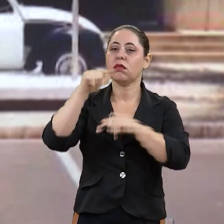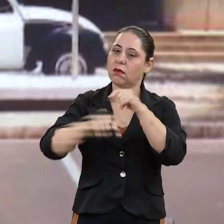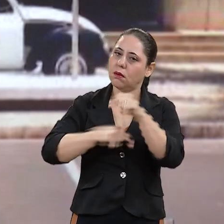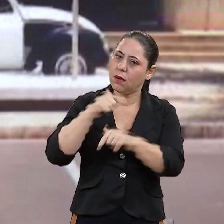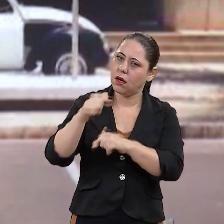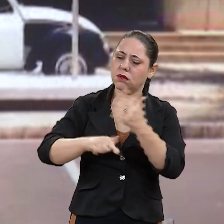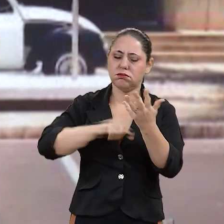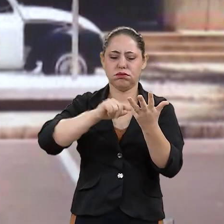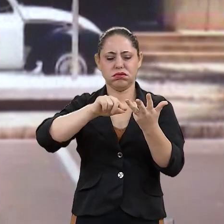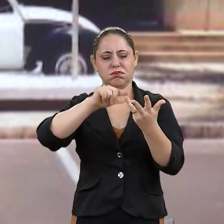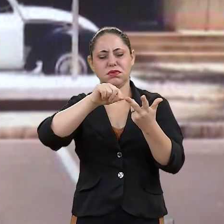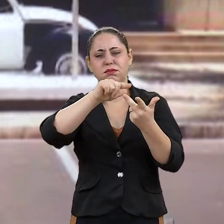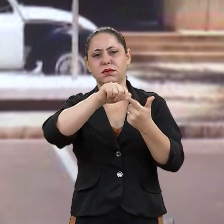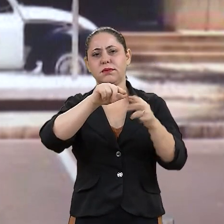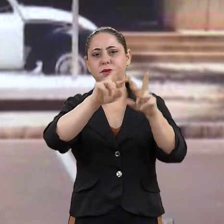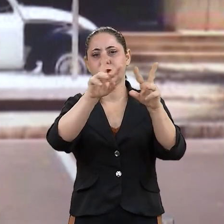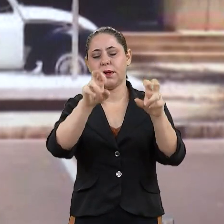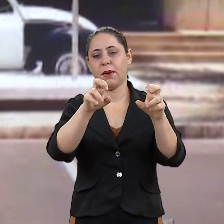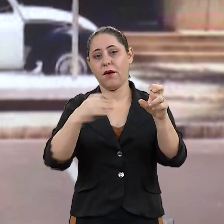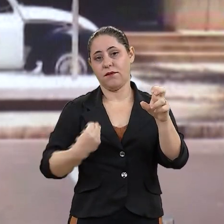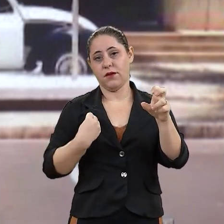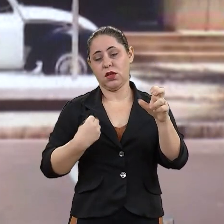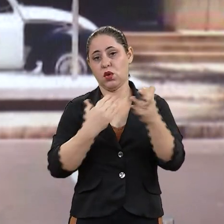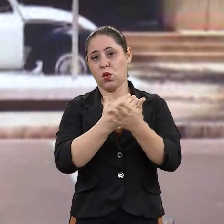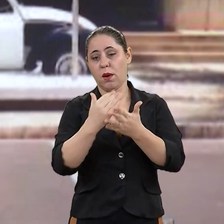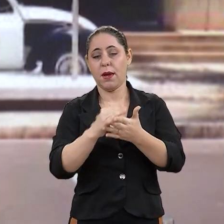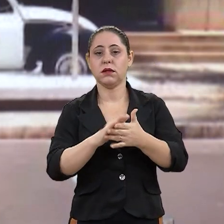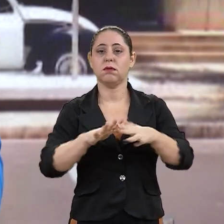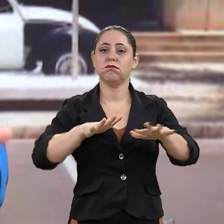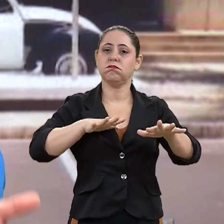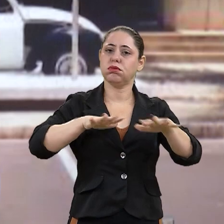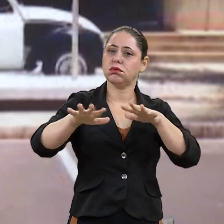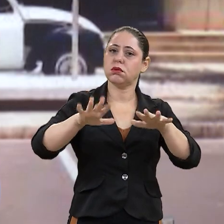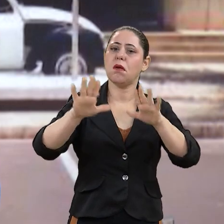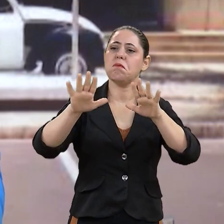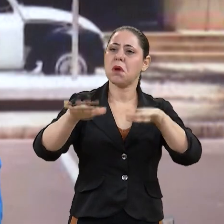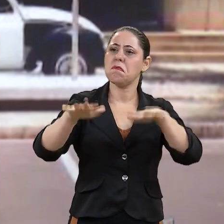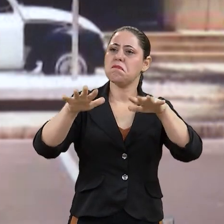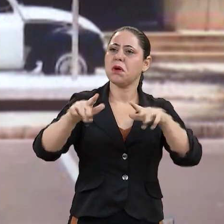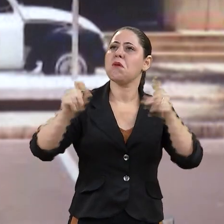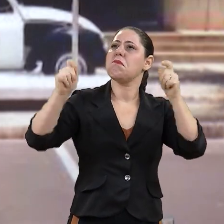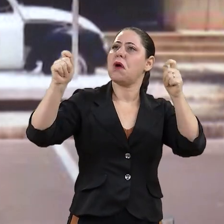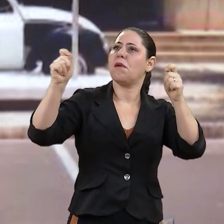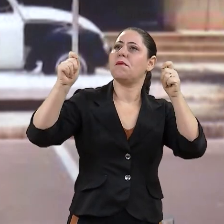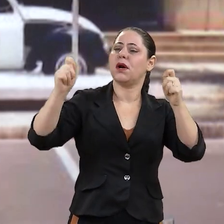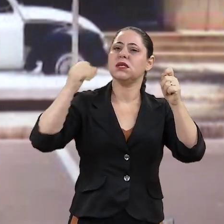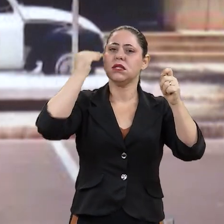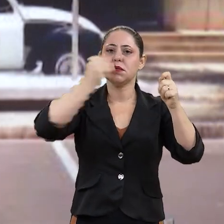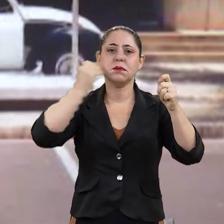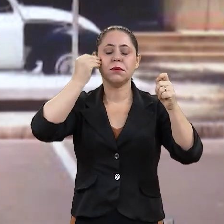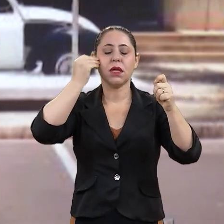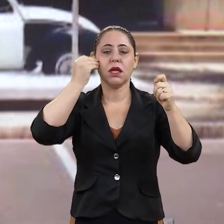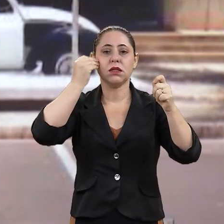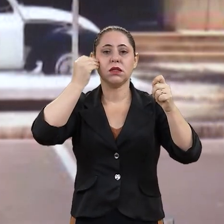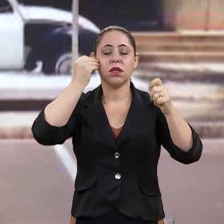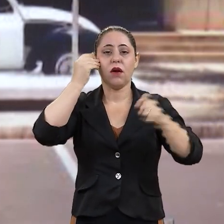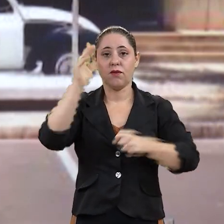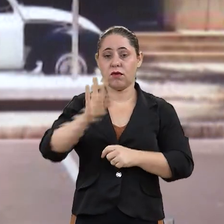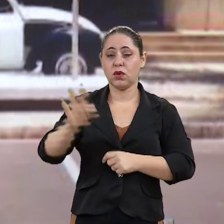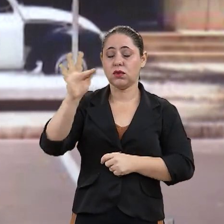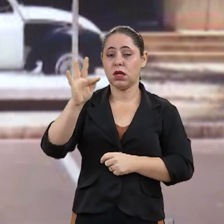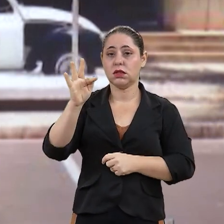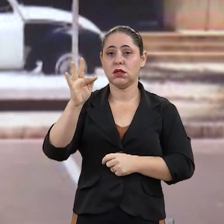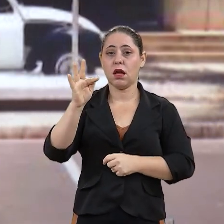as mulheres, sobre o trabalho. Então, a minha vida começa na militância, e eu levo para a experiência